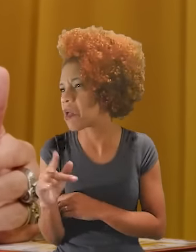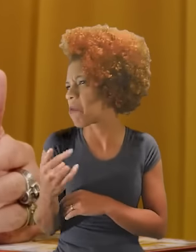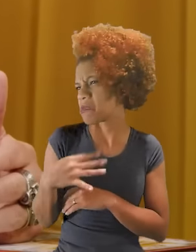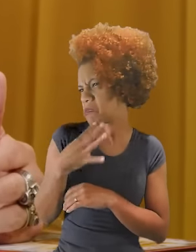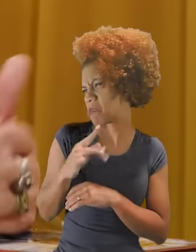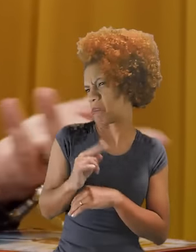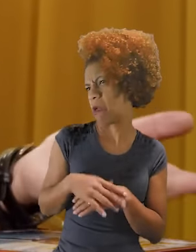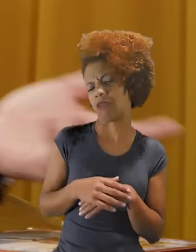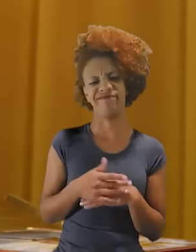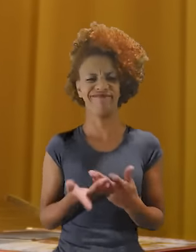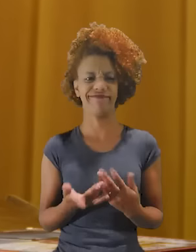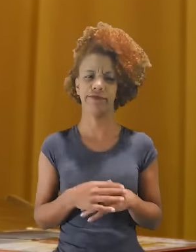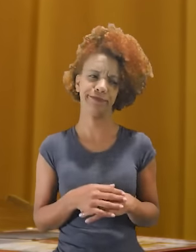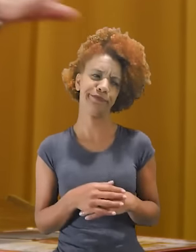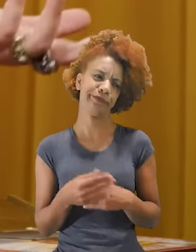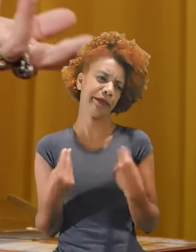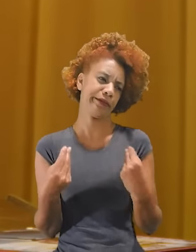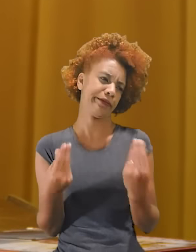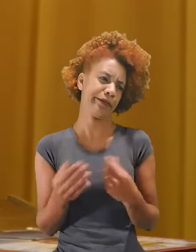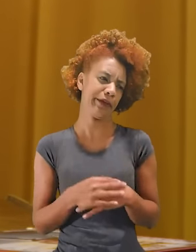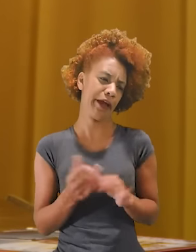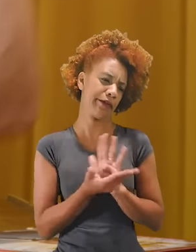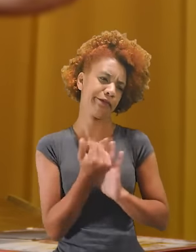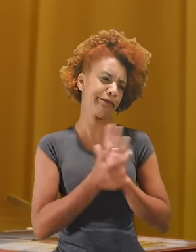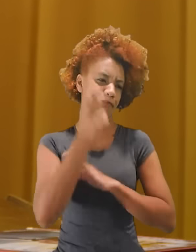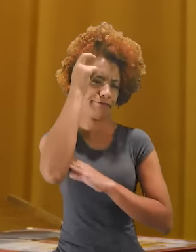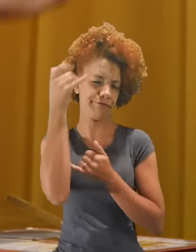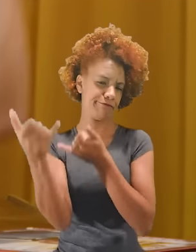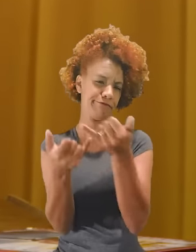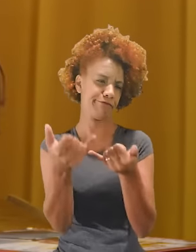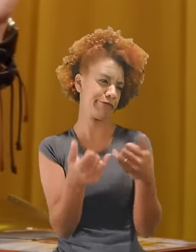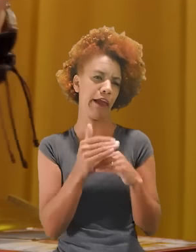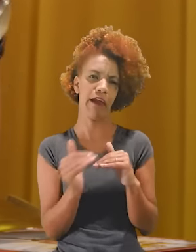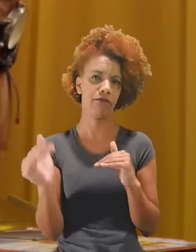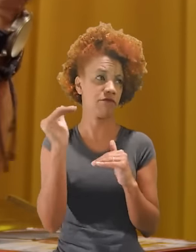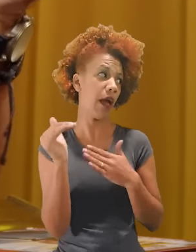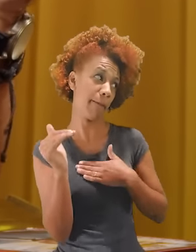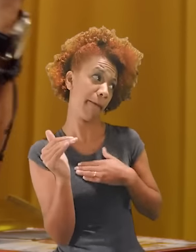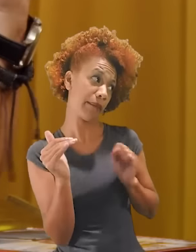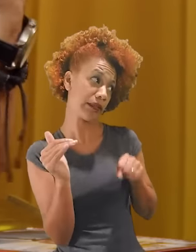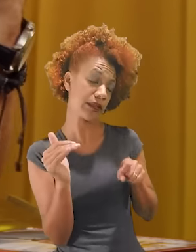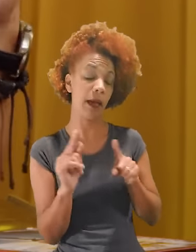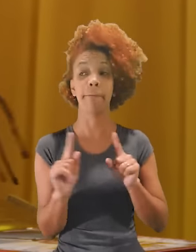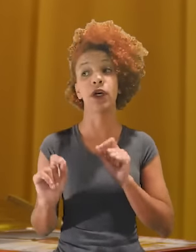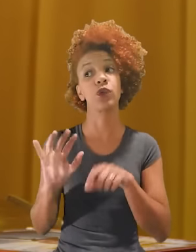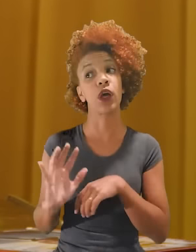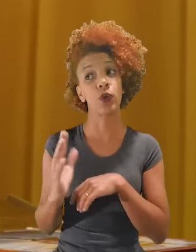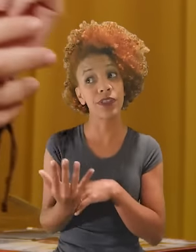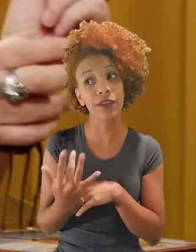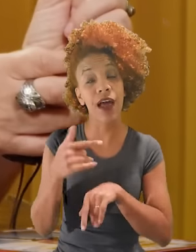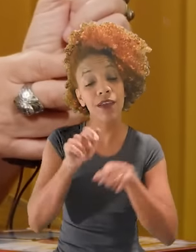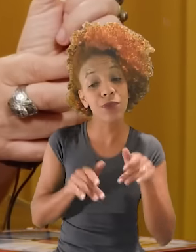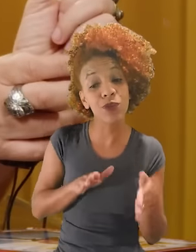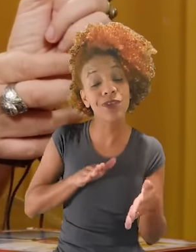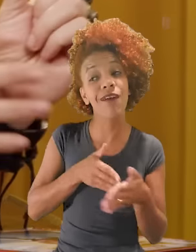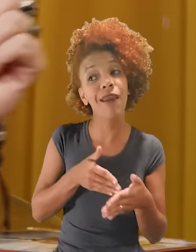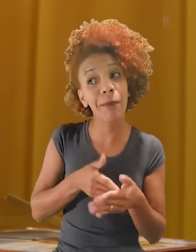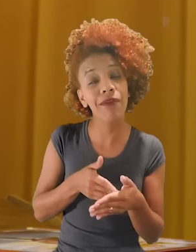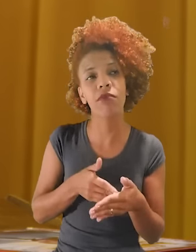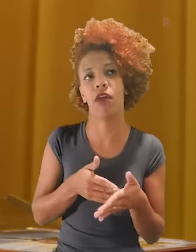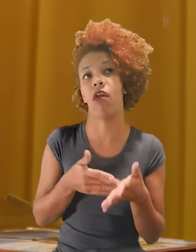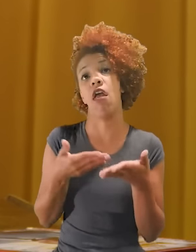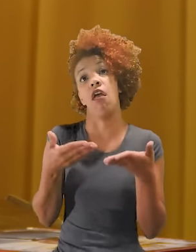conhece, na tua mente vem o quê? Ah, cara, você quer me dizer que o cara que fez o Mickey e a Disneyland é o maior nome da... Pra mim é. Pois é, mas acontece o seguinte, as pessoas se limitam a isso. Você